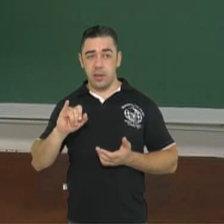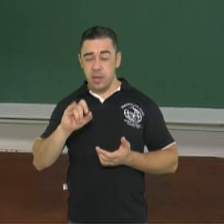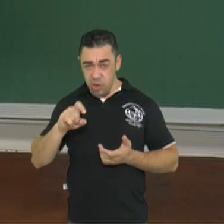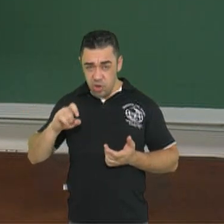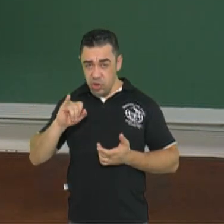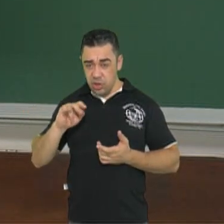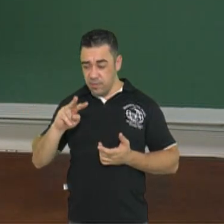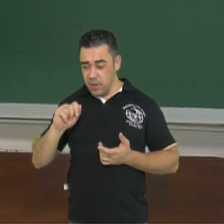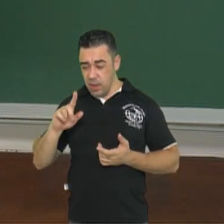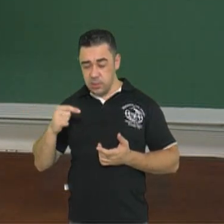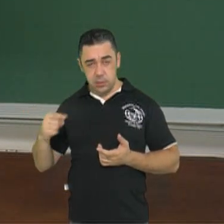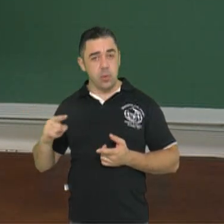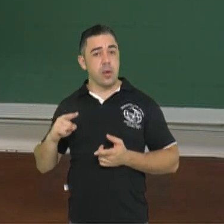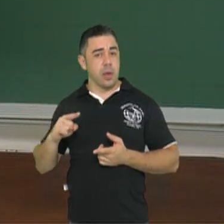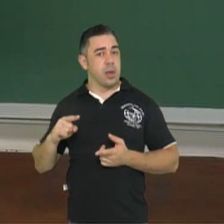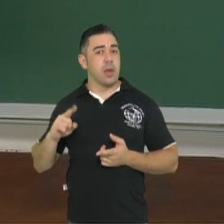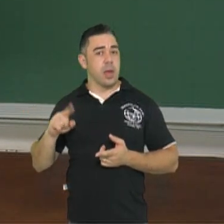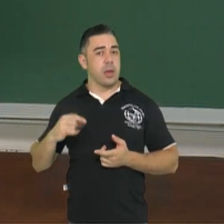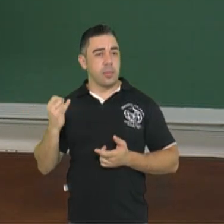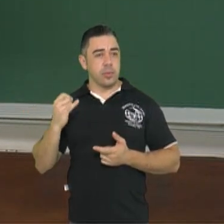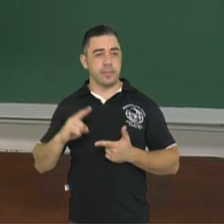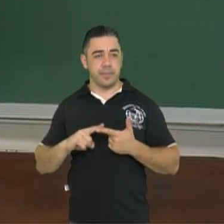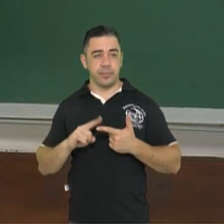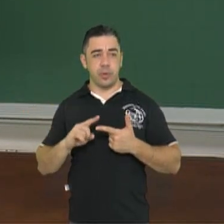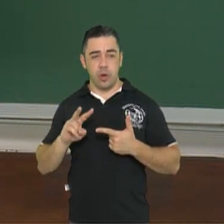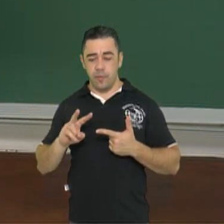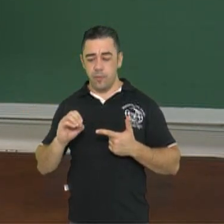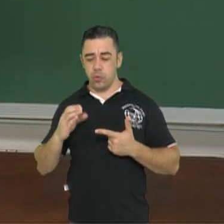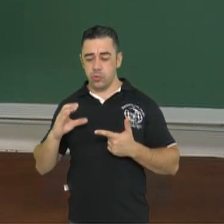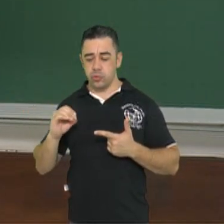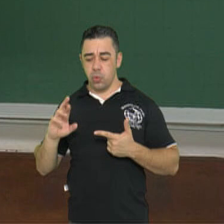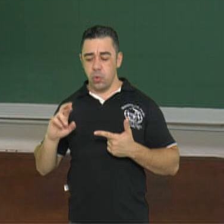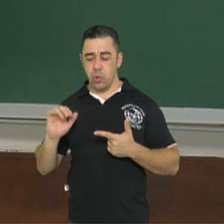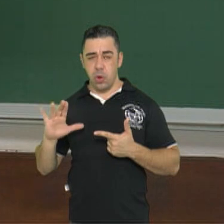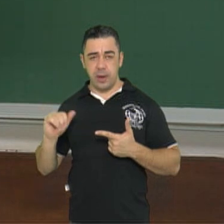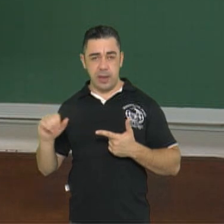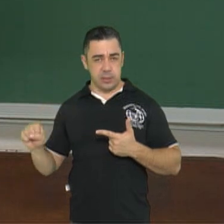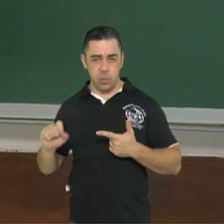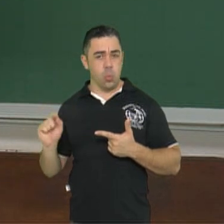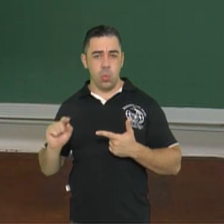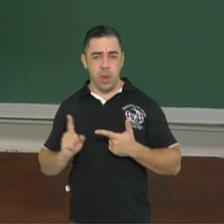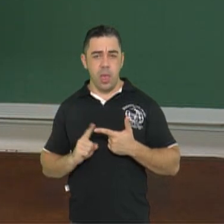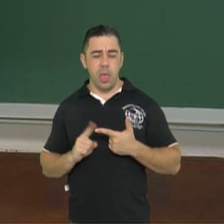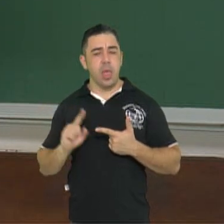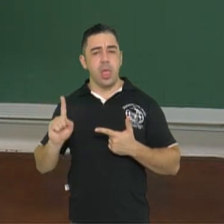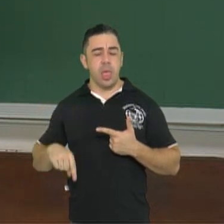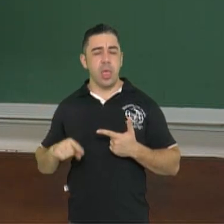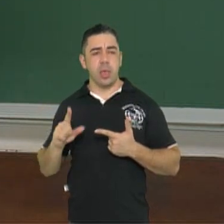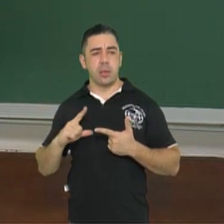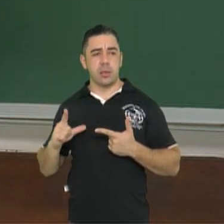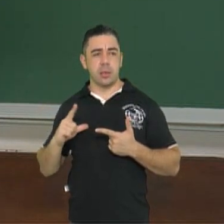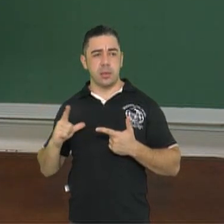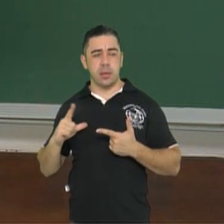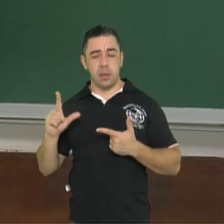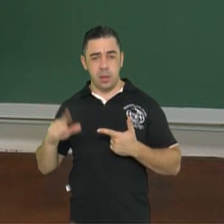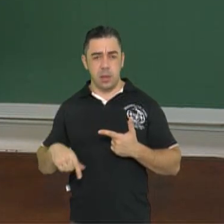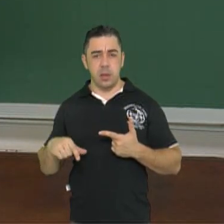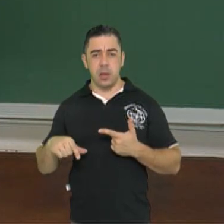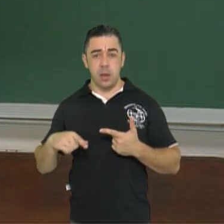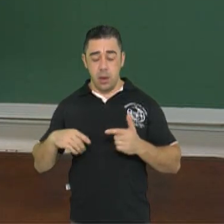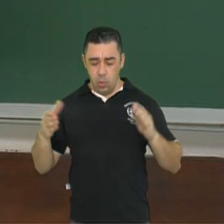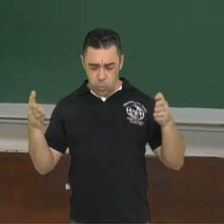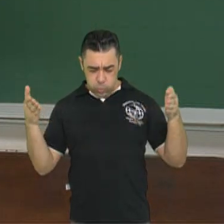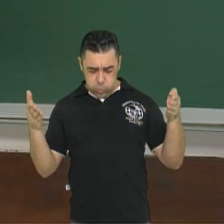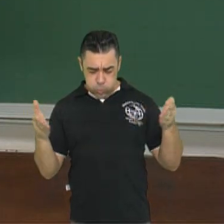não está protegido. Vossorocas, outro termo importante. O que são as vossorocas? São as grandes e extensos sulcos